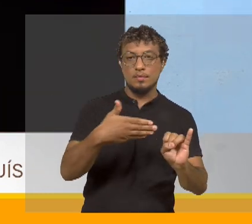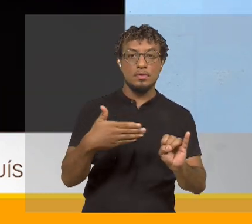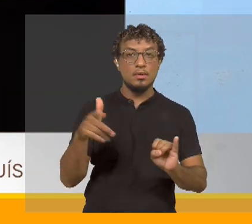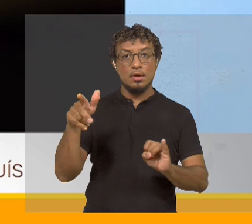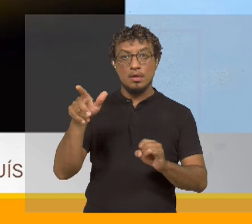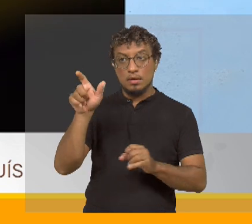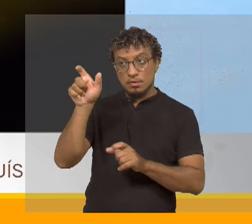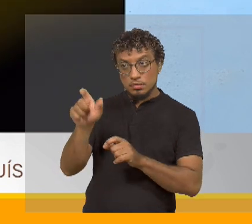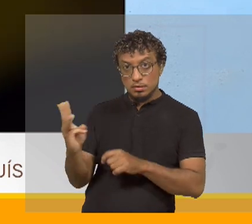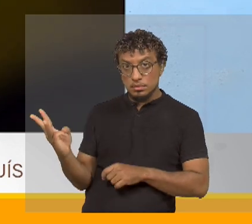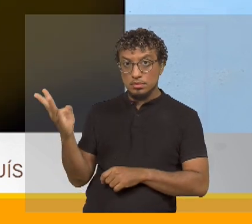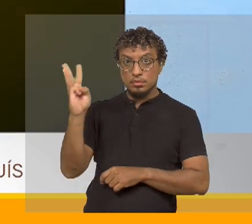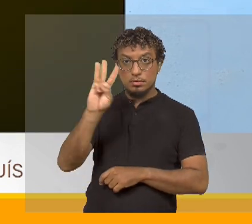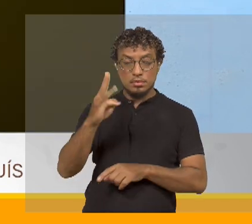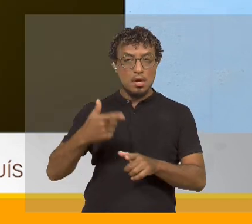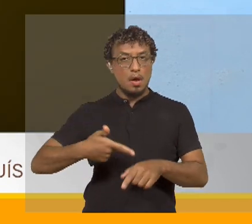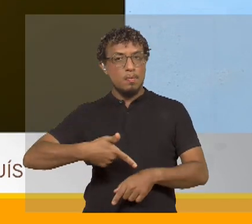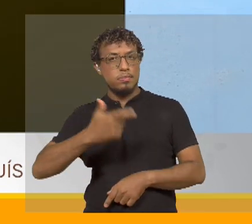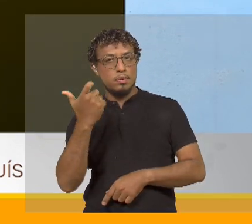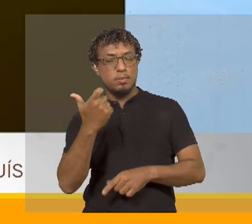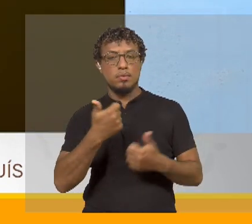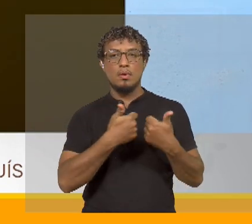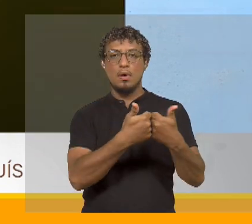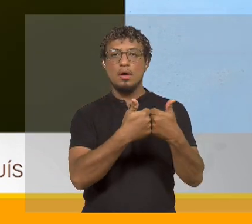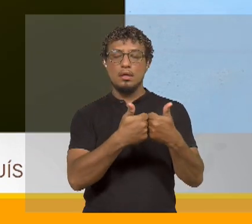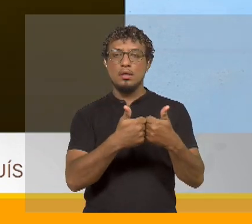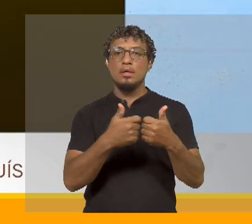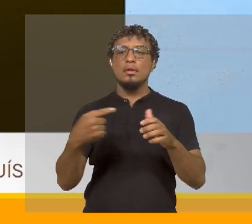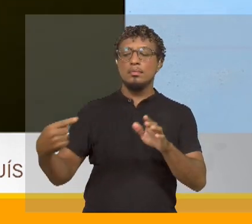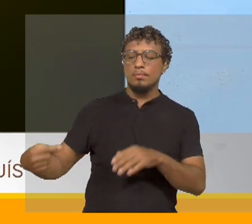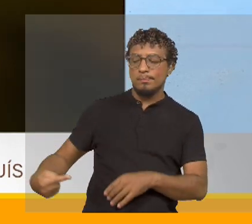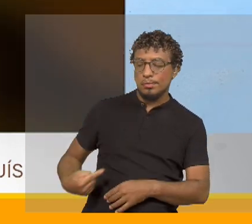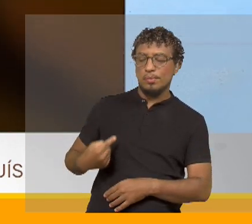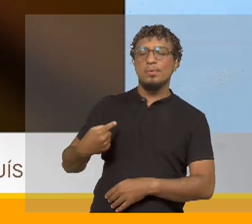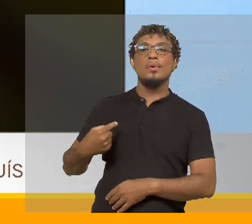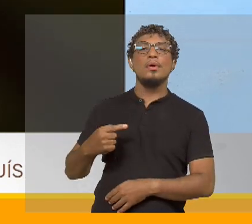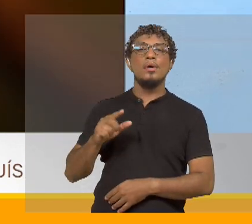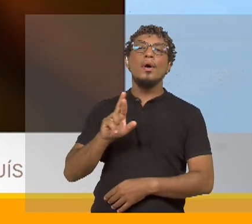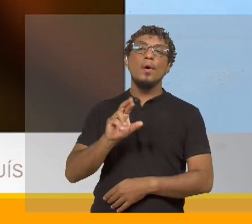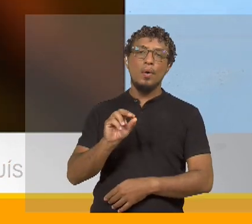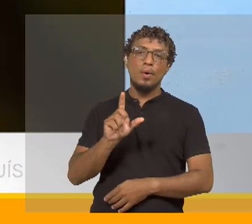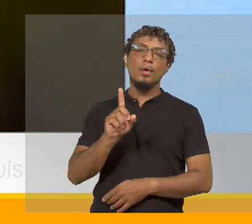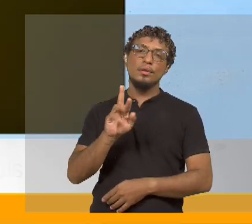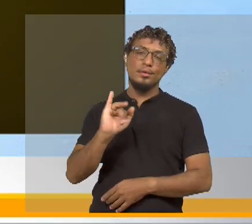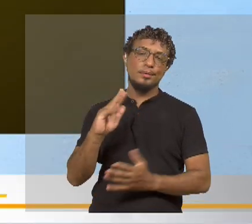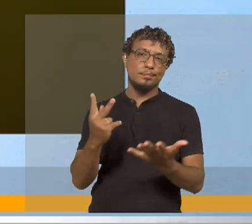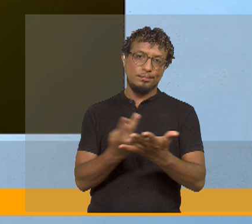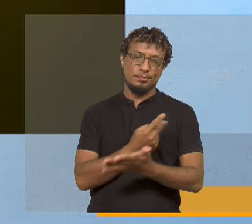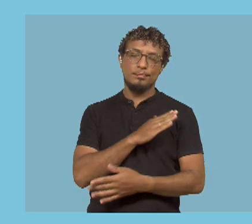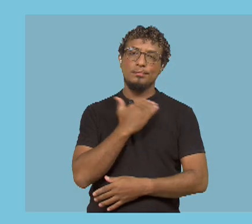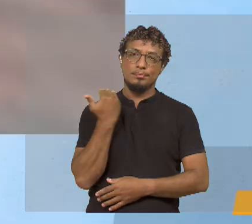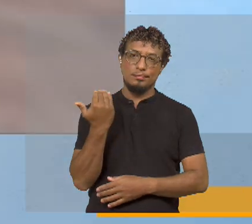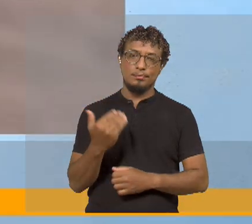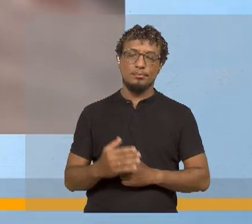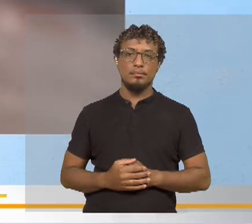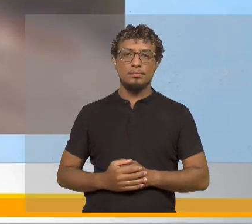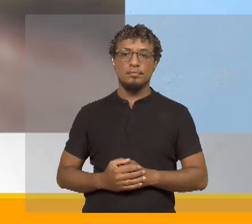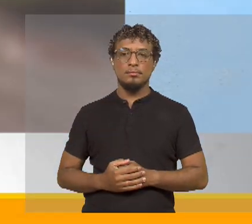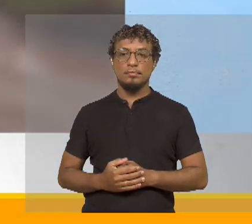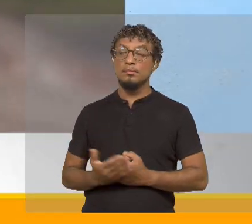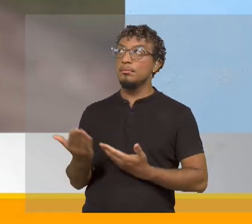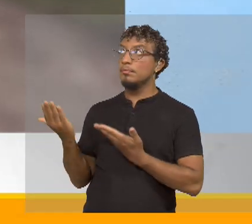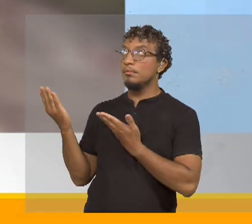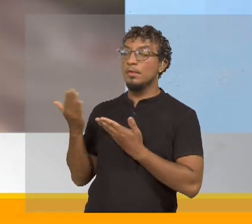os bandidos dispararam contra o ônibus, atingindo Rodrigo Louzeiro, que não resistiu aos ferimentos.